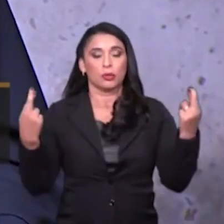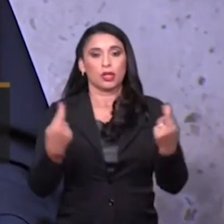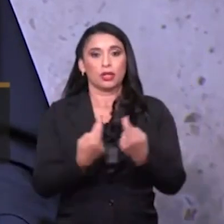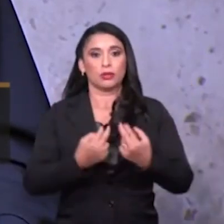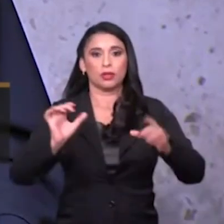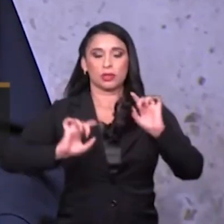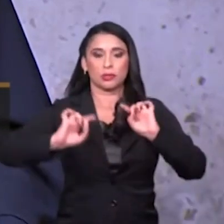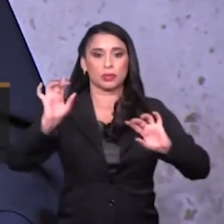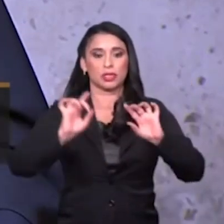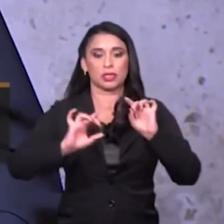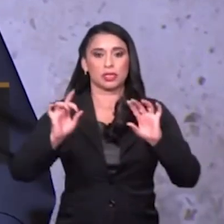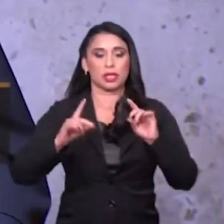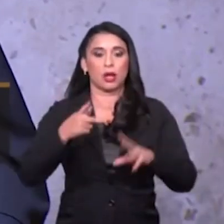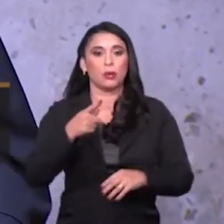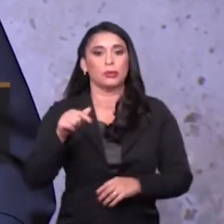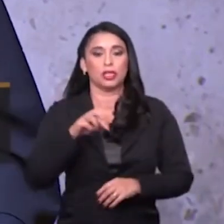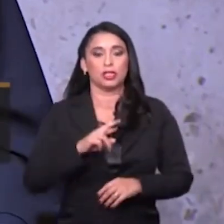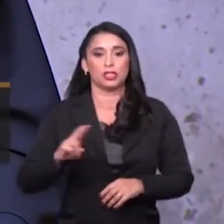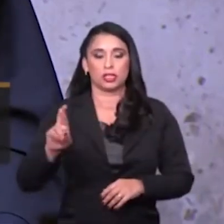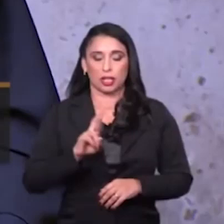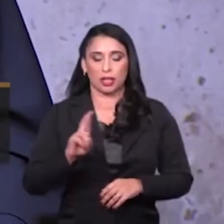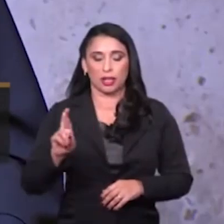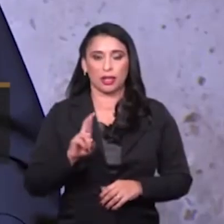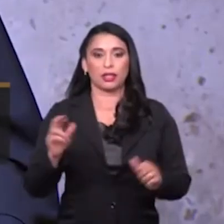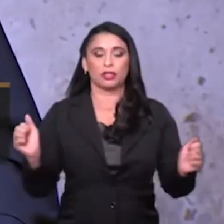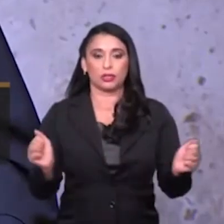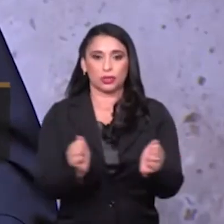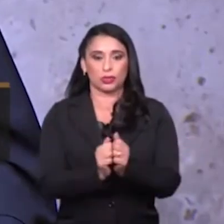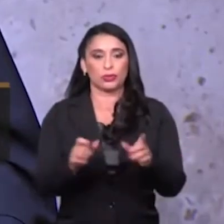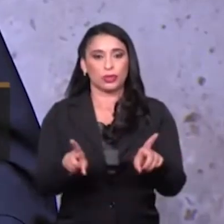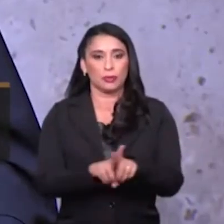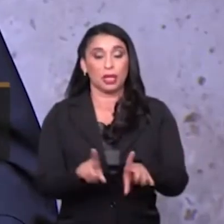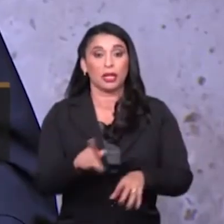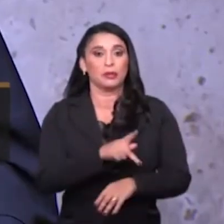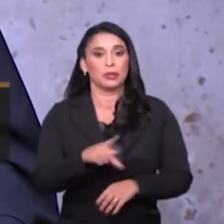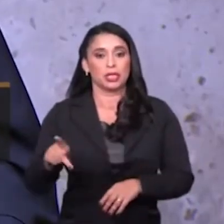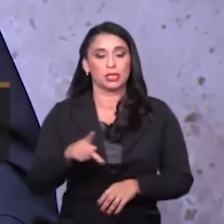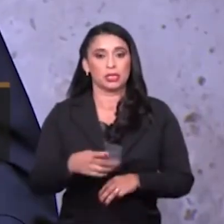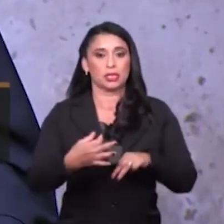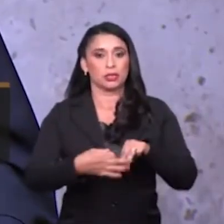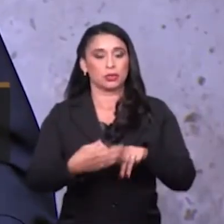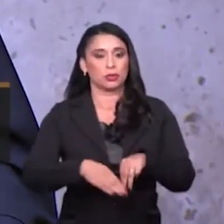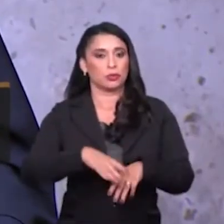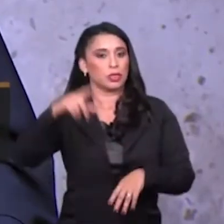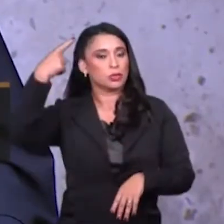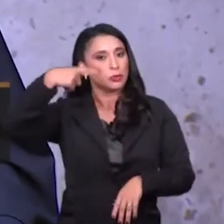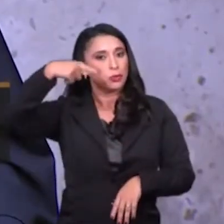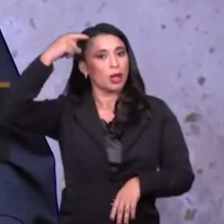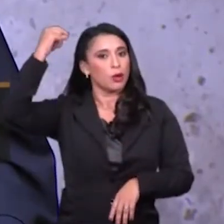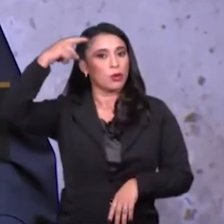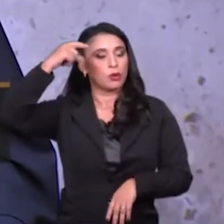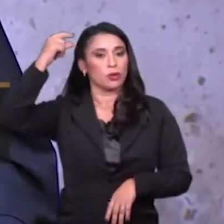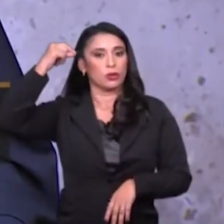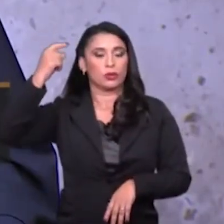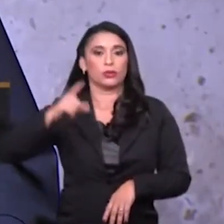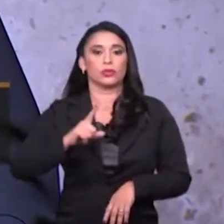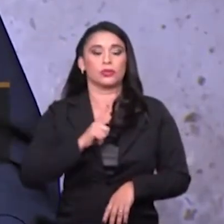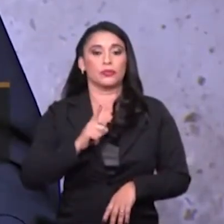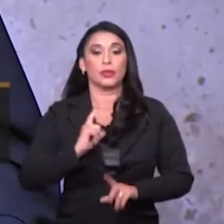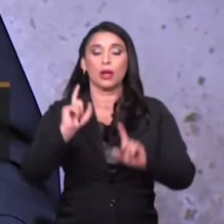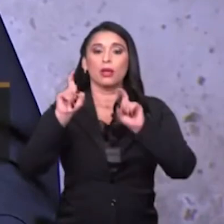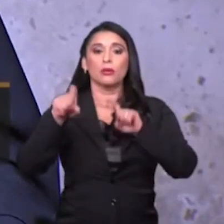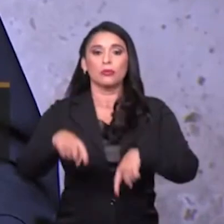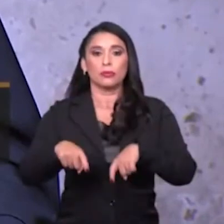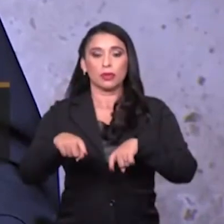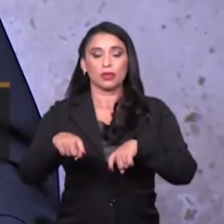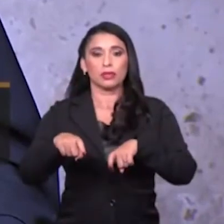senhor procurador-geral da República Dr Paulo GoNet Branco sob a presidência do Excelentíssimo Senhor Ministro luí Roberto Barroso tomou posse e